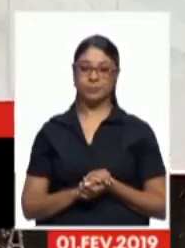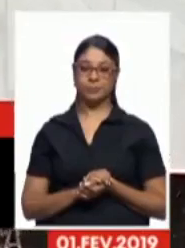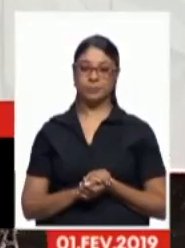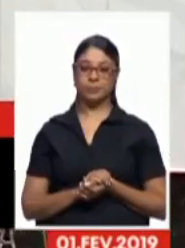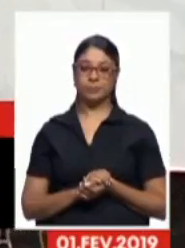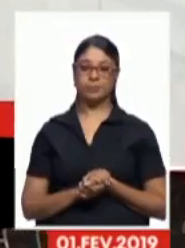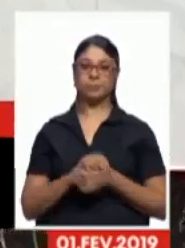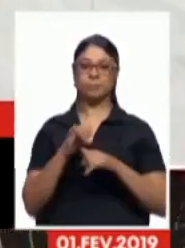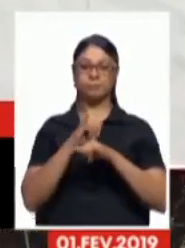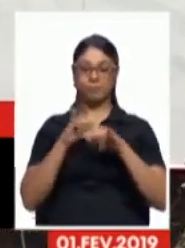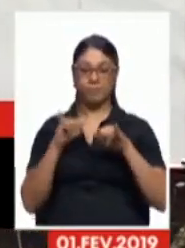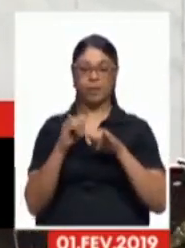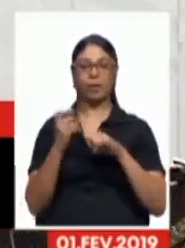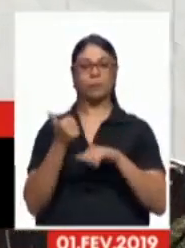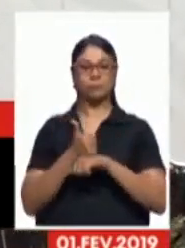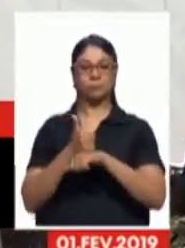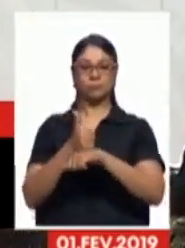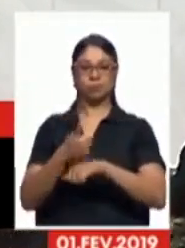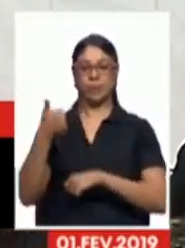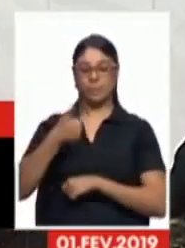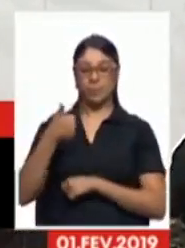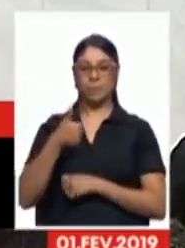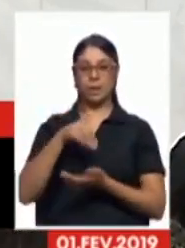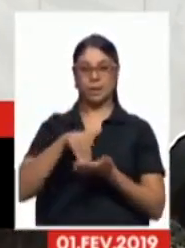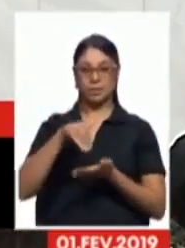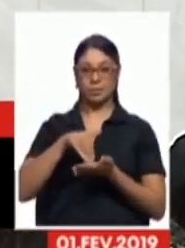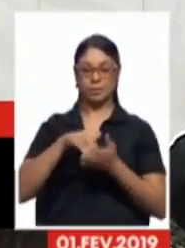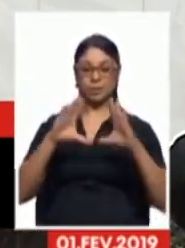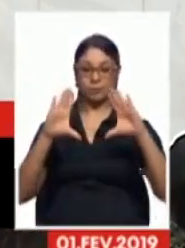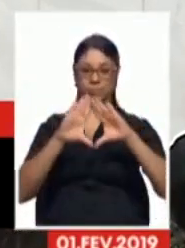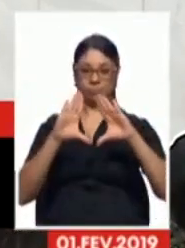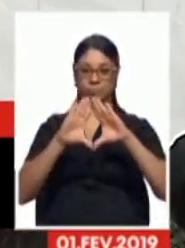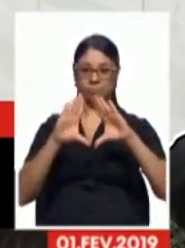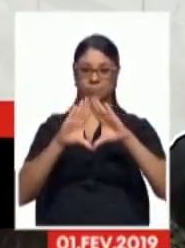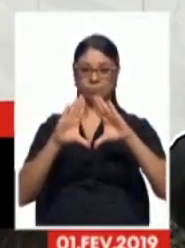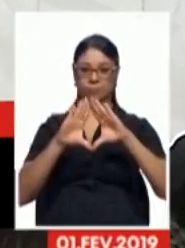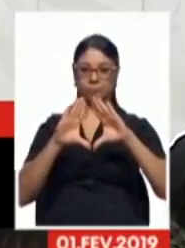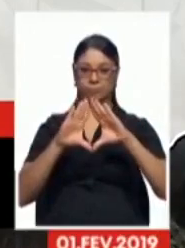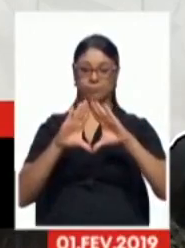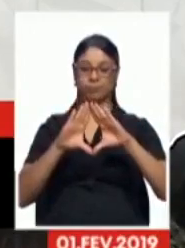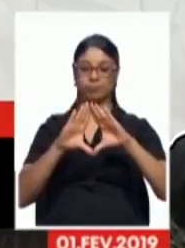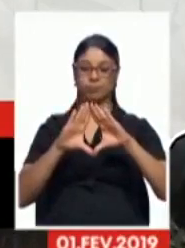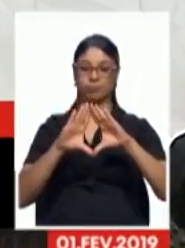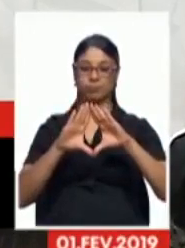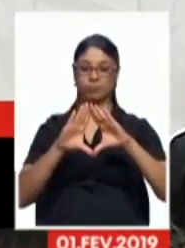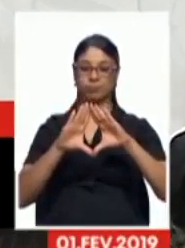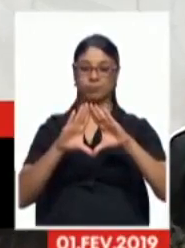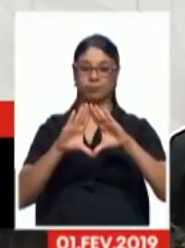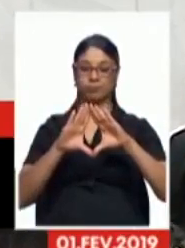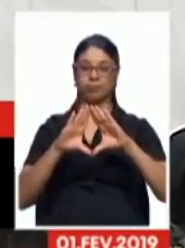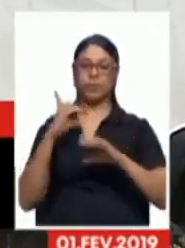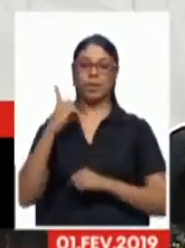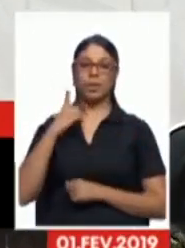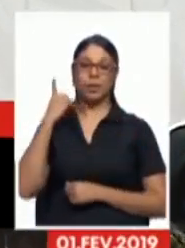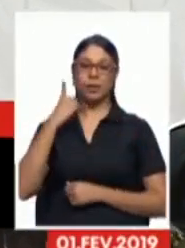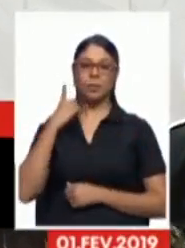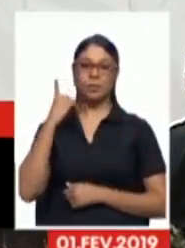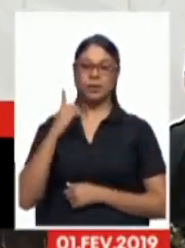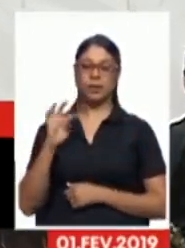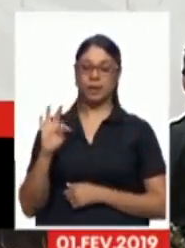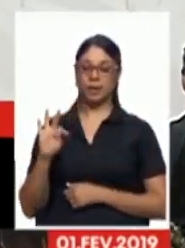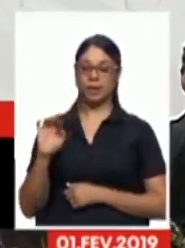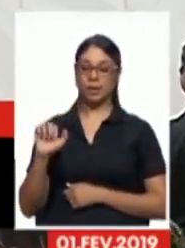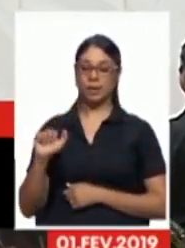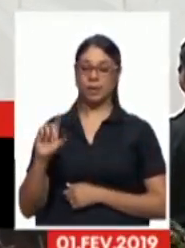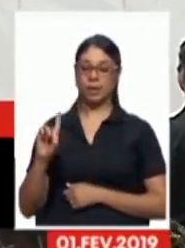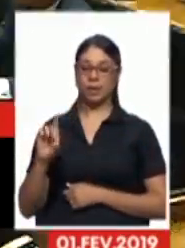Declaro empossado como primeiro secretário da Assembleia Legislativa do Estado de Minas Gerais, o deputado Tadeu